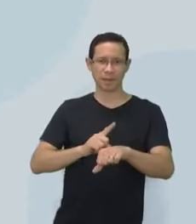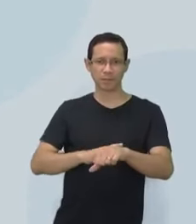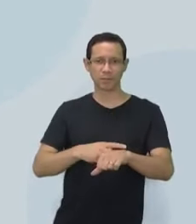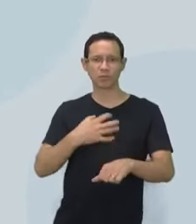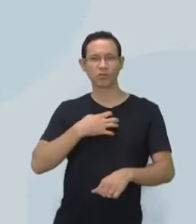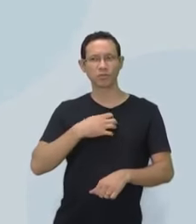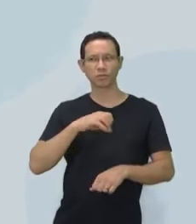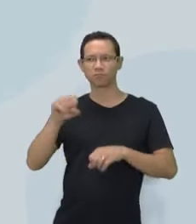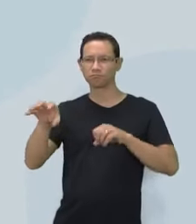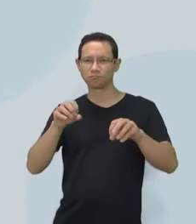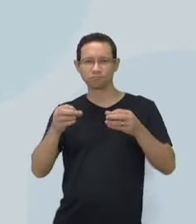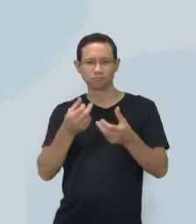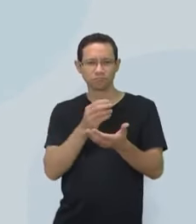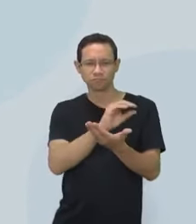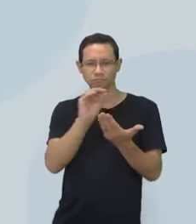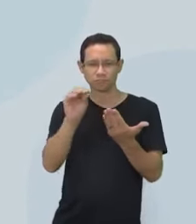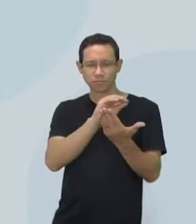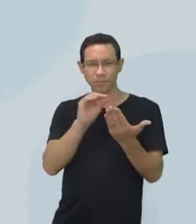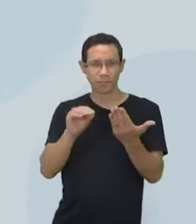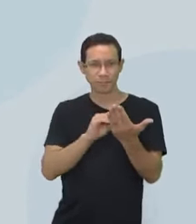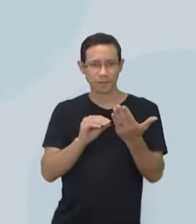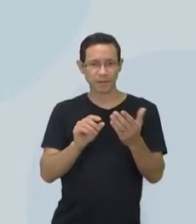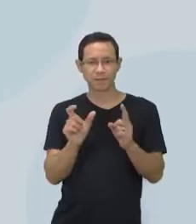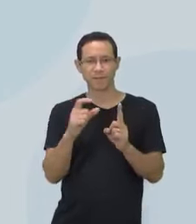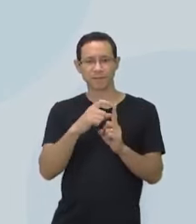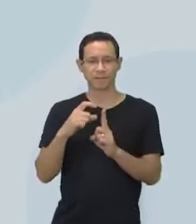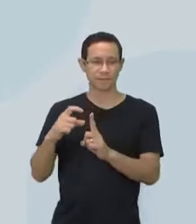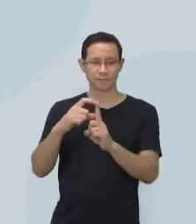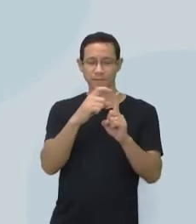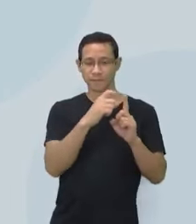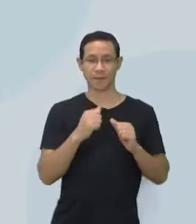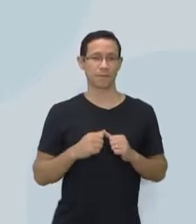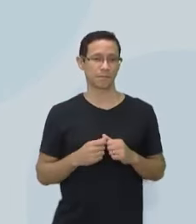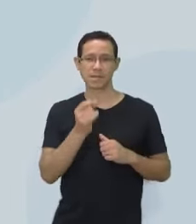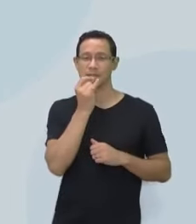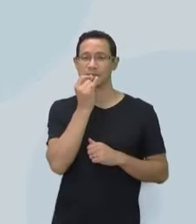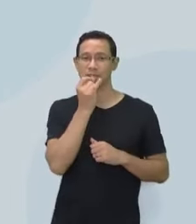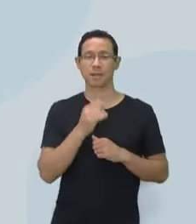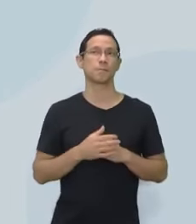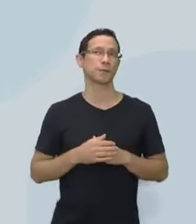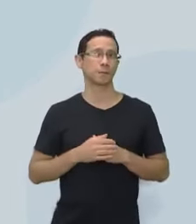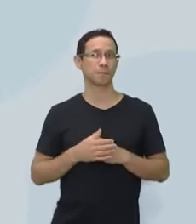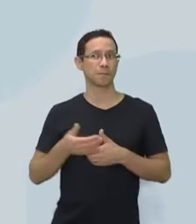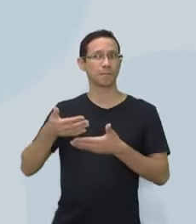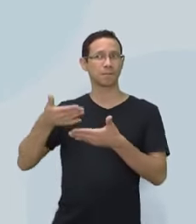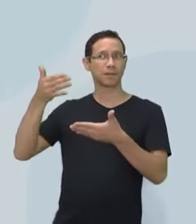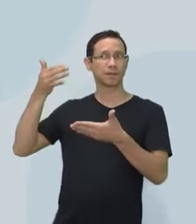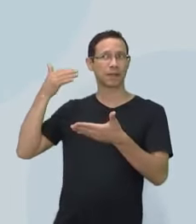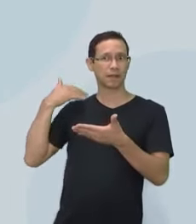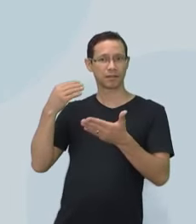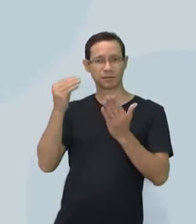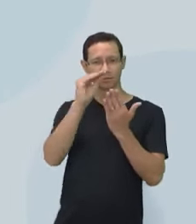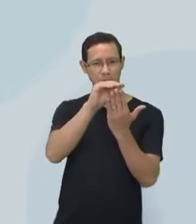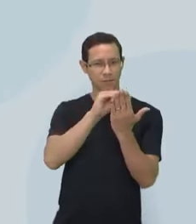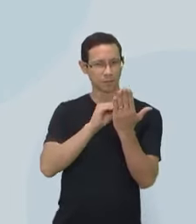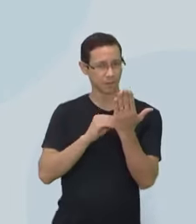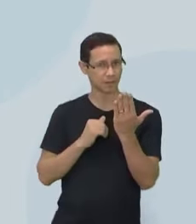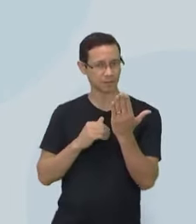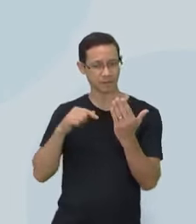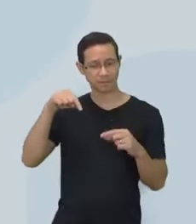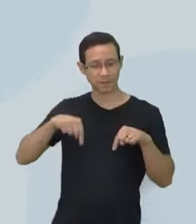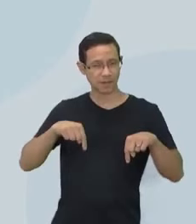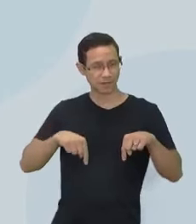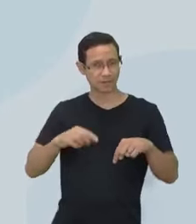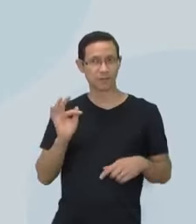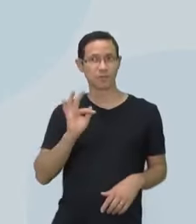e distribuição dos verbos nos gêneros textuais. Por exemplo, as formas pretérito em relatos, as formas do